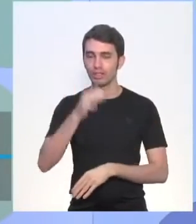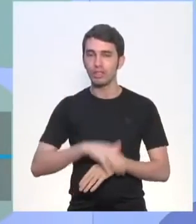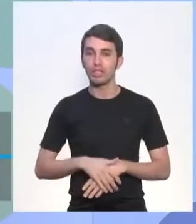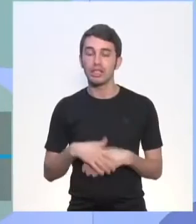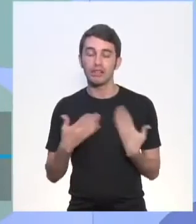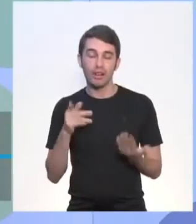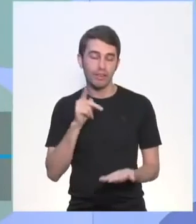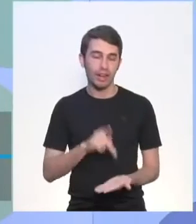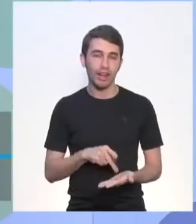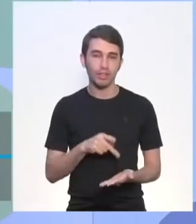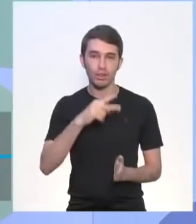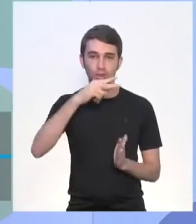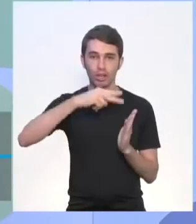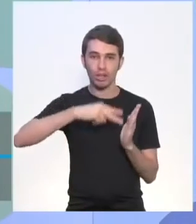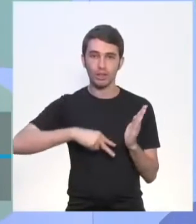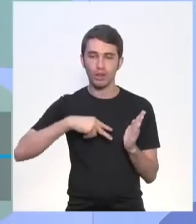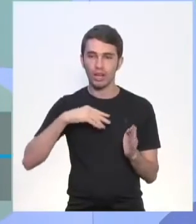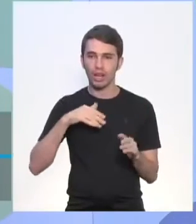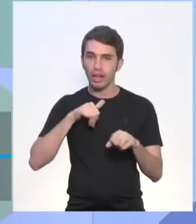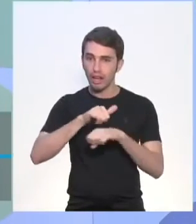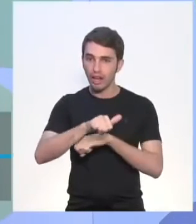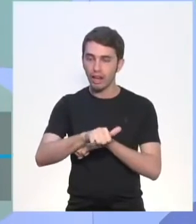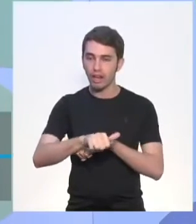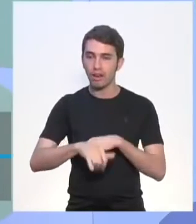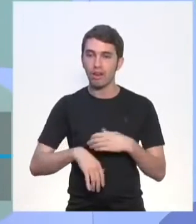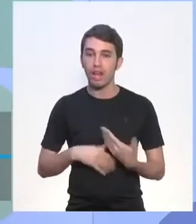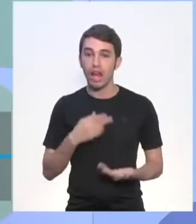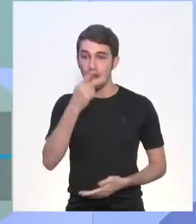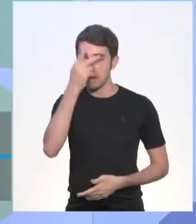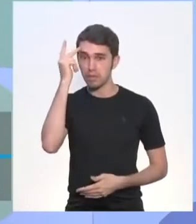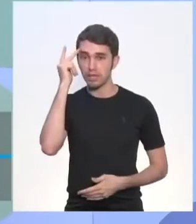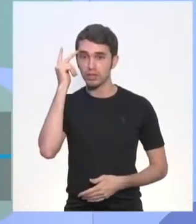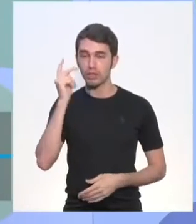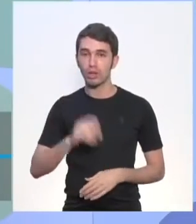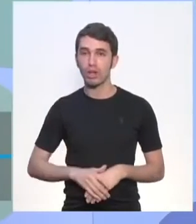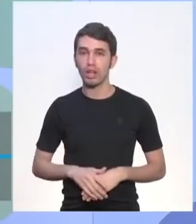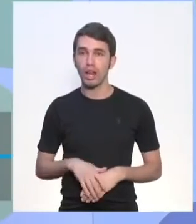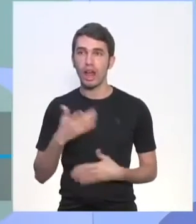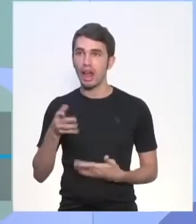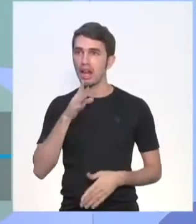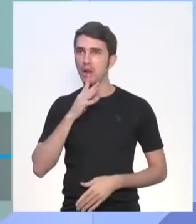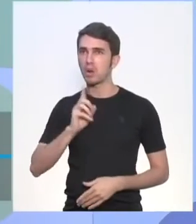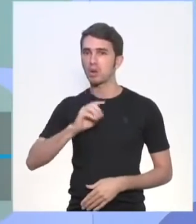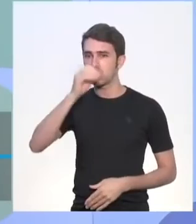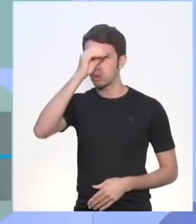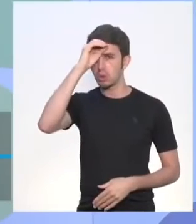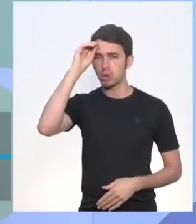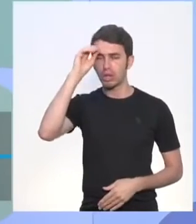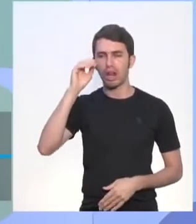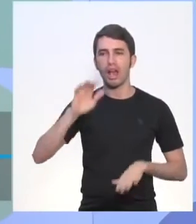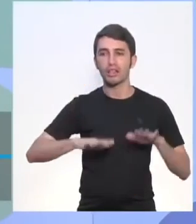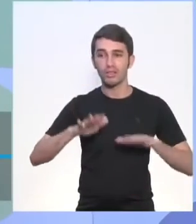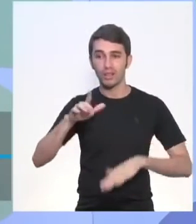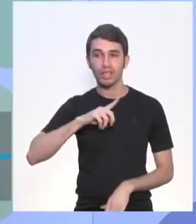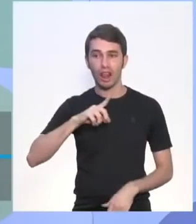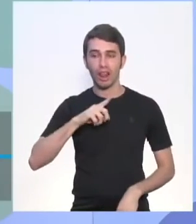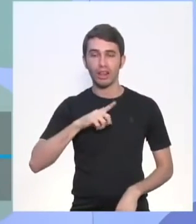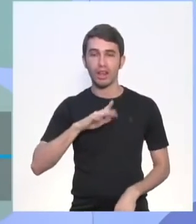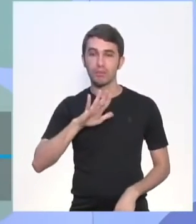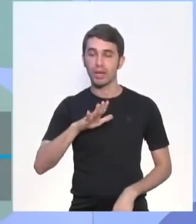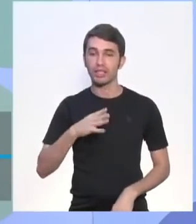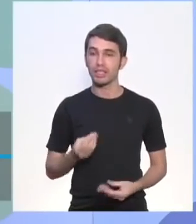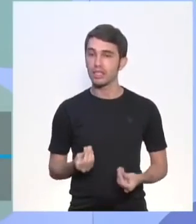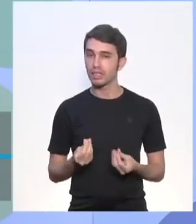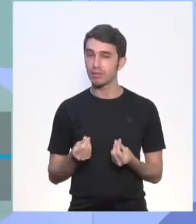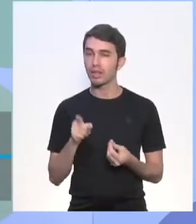leitor ele é enganado, a gente não quer dizer que a pessoa realmente não tem muito conhecimento. Na verdade, às vezes a pessoa tem, é a sensibilidade que ela tem